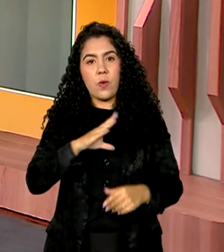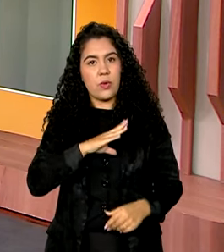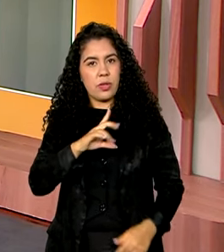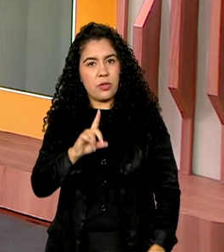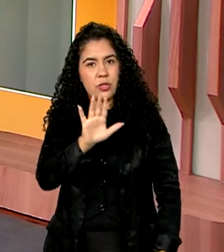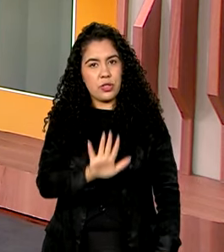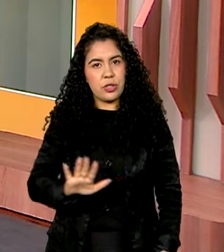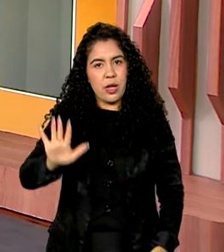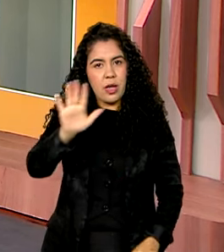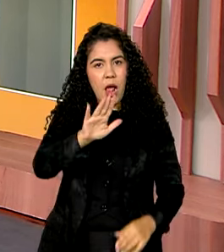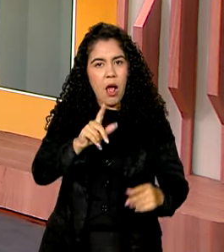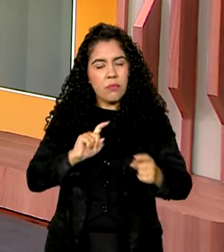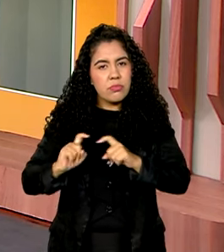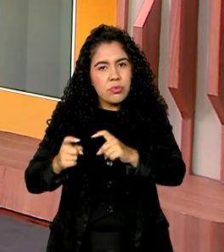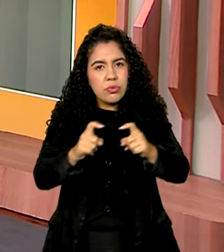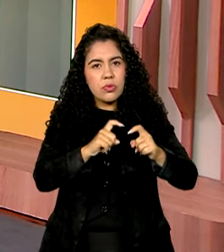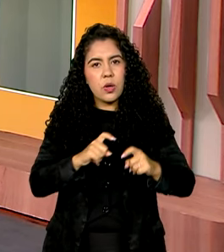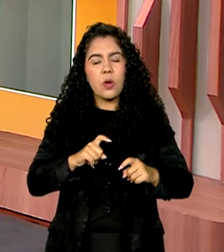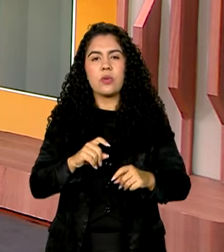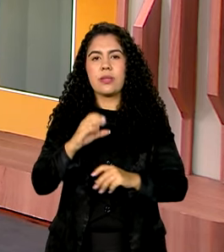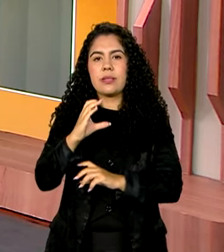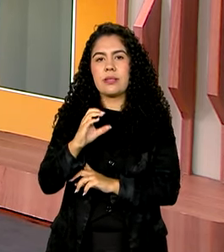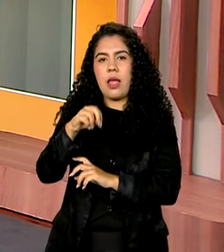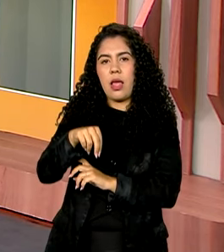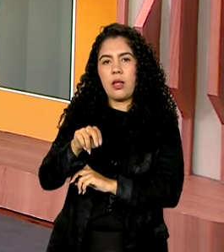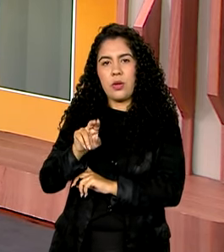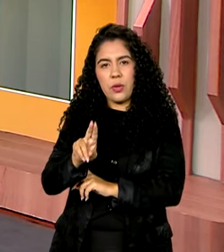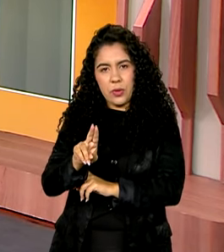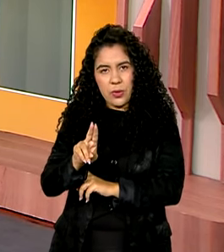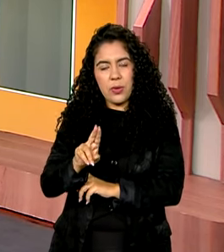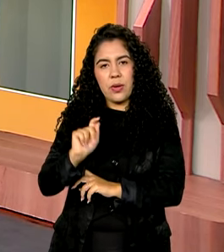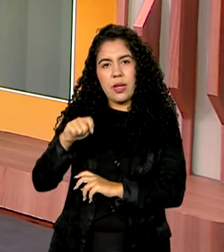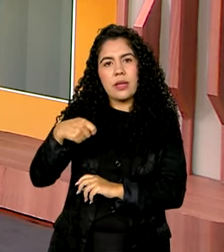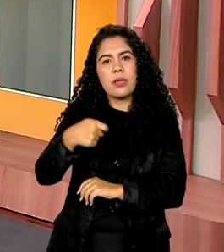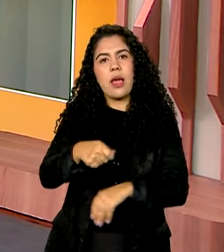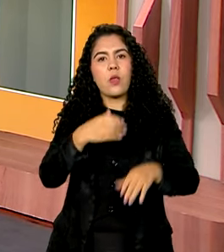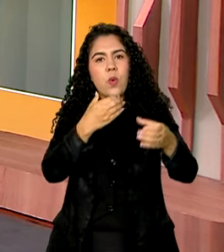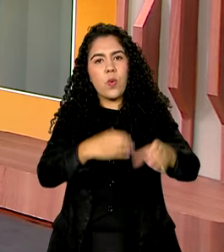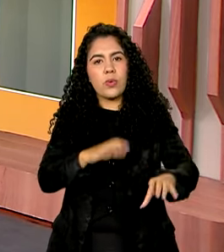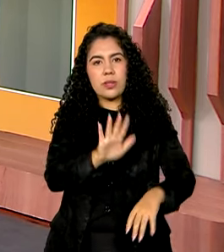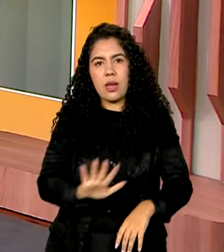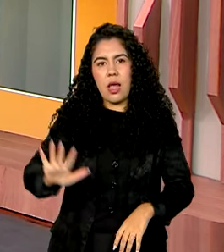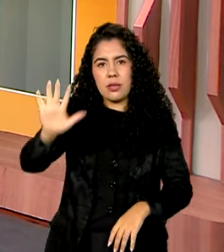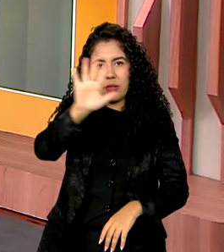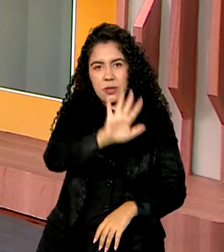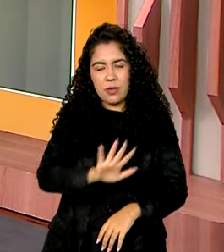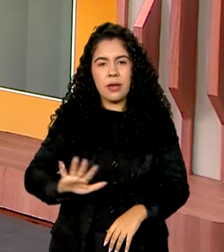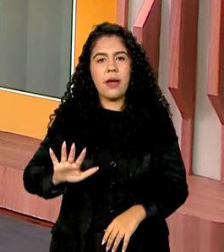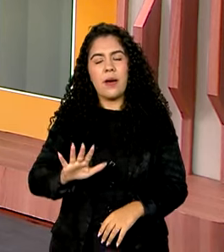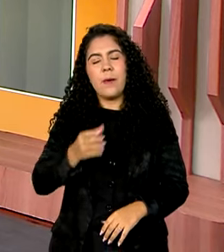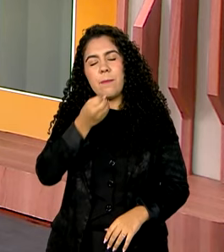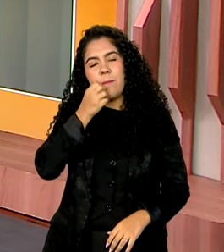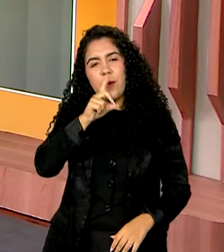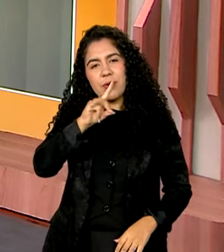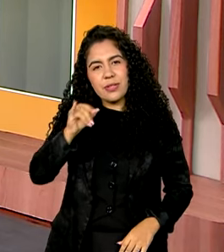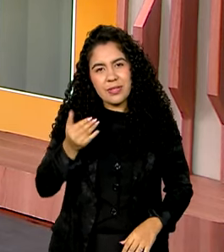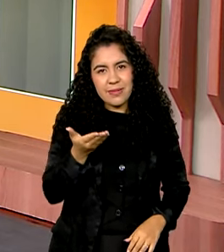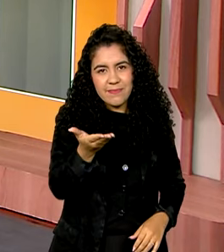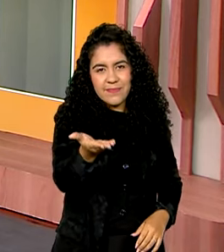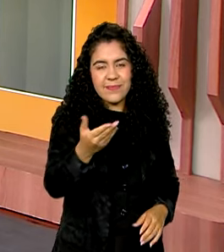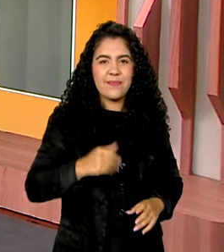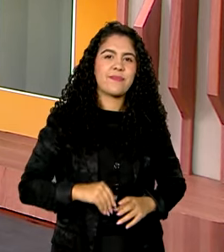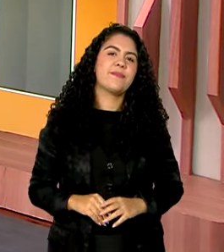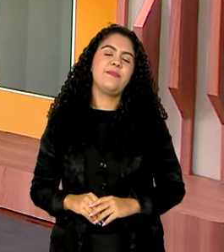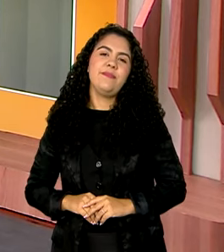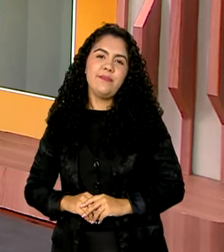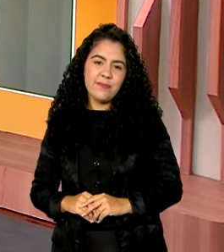de Logística do Concurso Público Nacional Unificado do Ministério da Gestão e da Inovação em Serviços Públicos. Muito bom dia para o senhor.